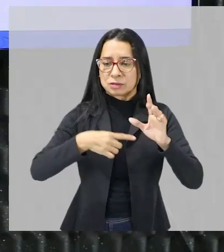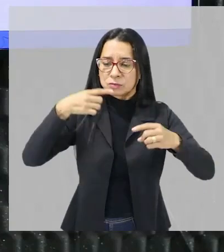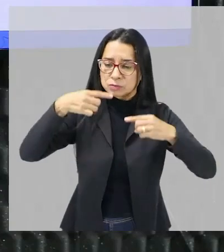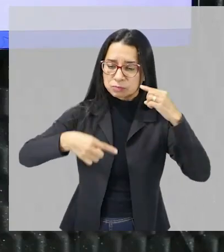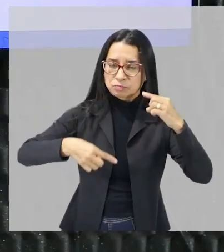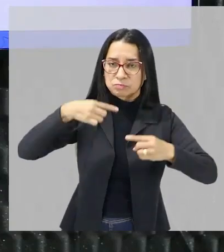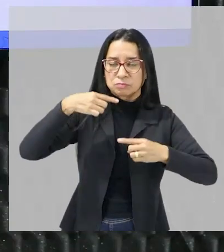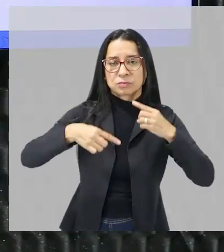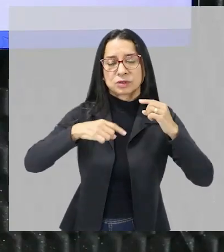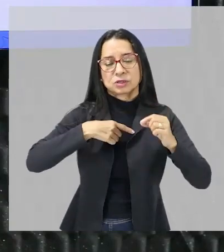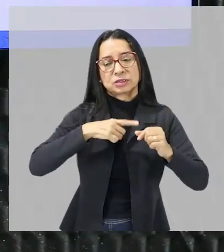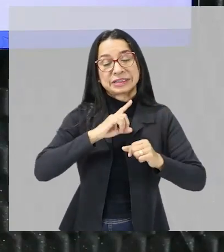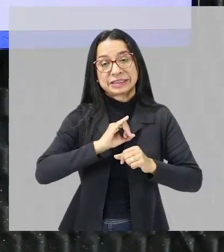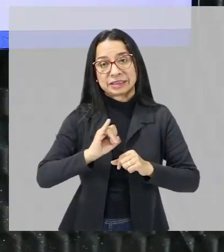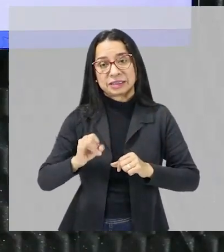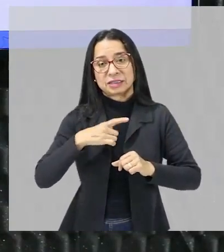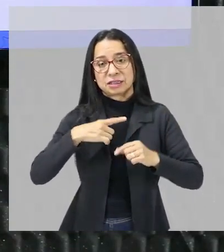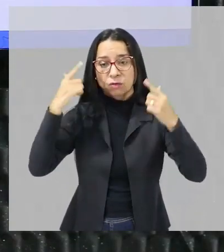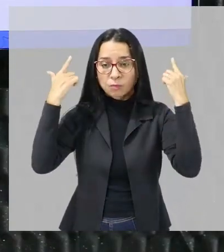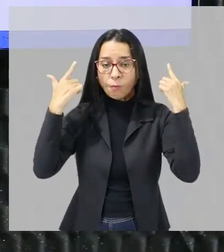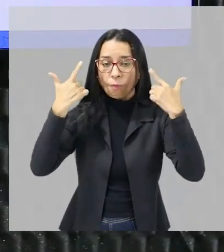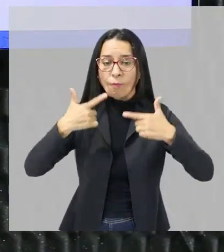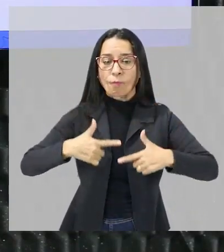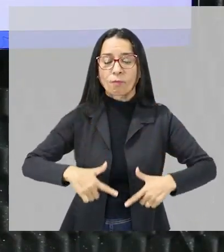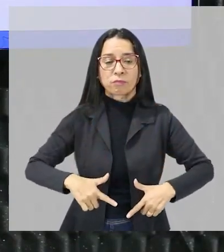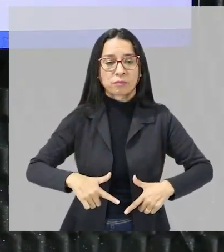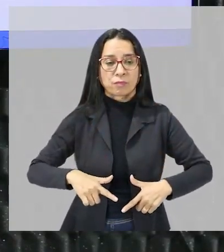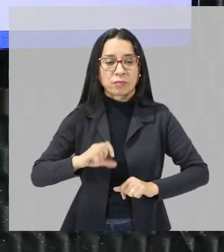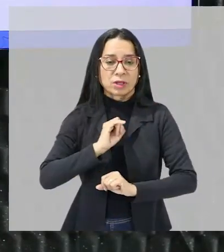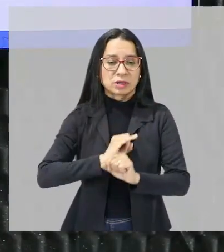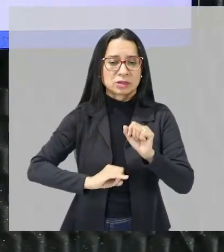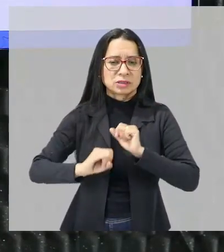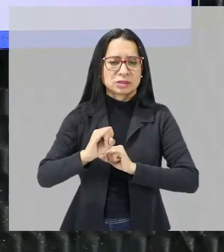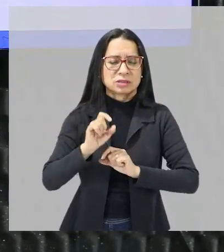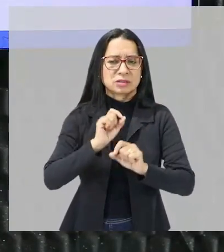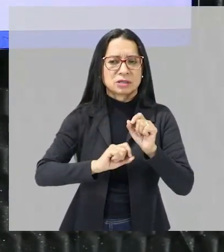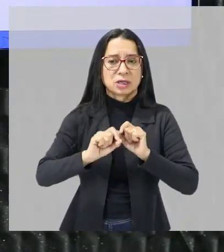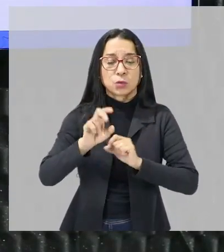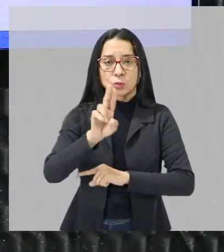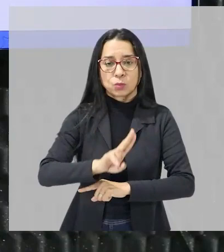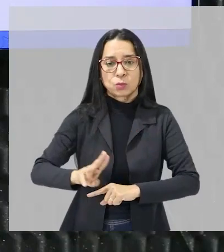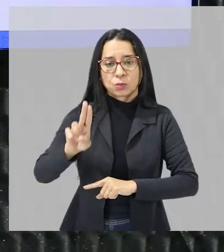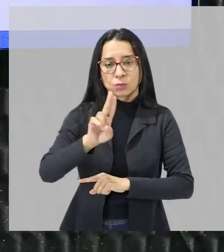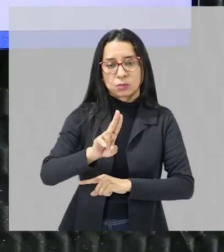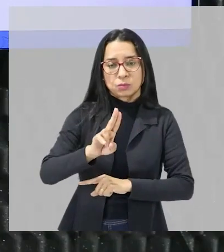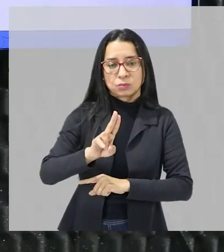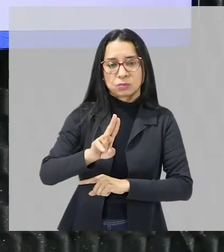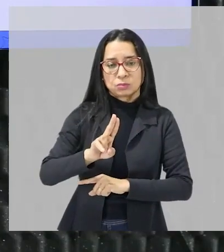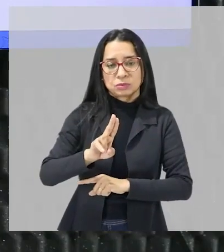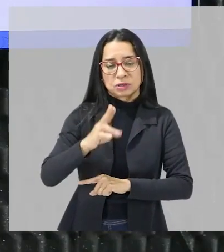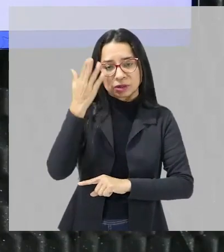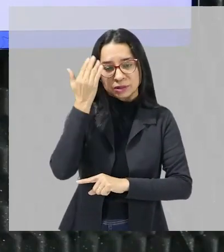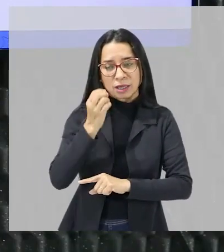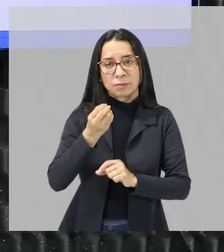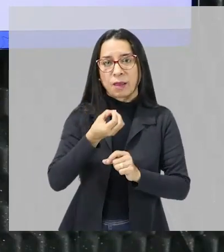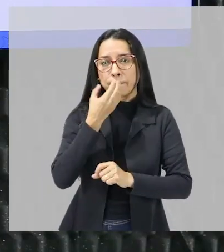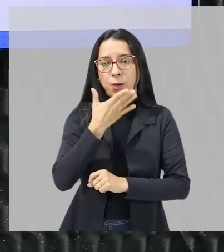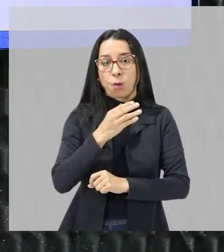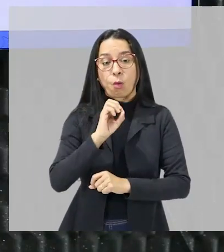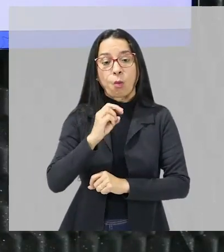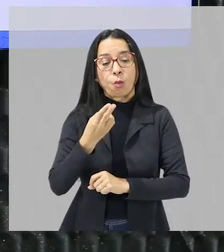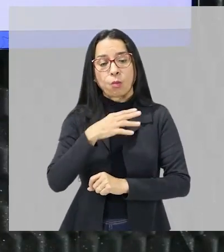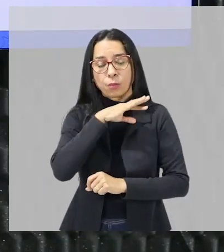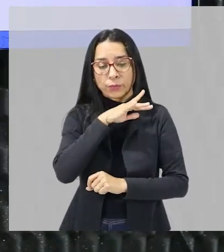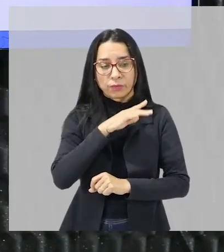uma neutralidade, se não há, se o meio que é neutro, quem utiliza é que determina se é benéfico ou não. Então a letra A está